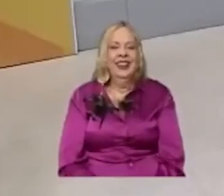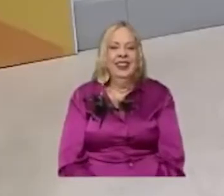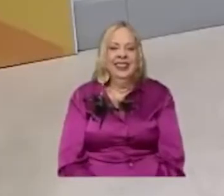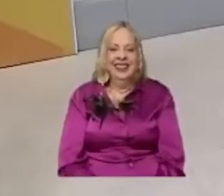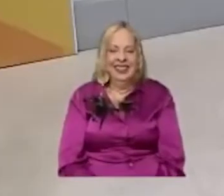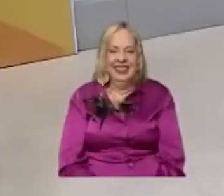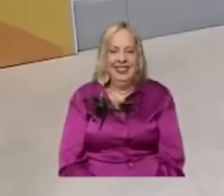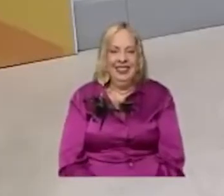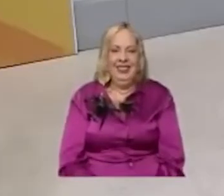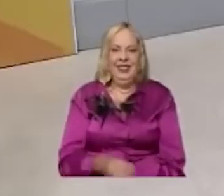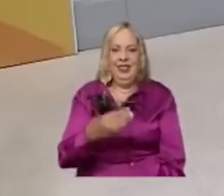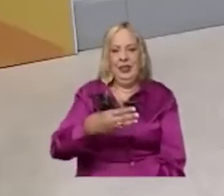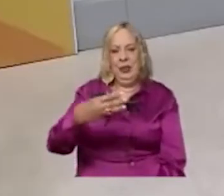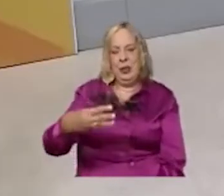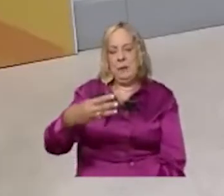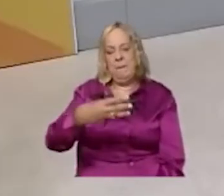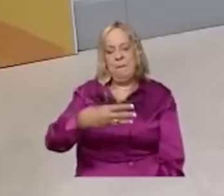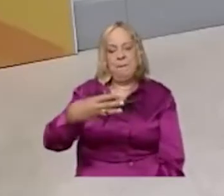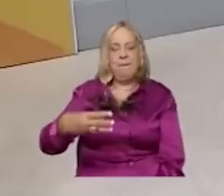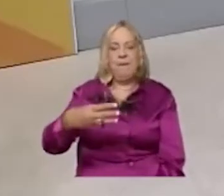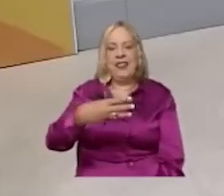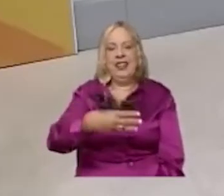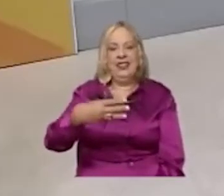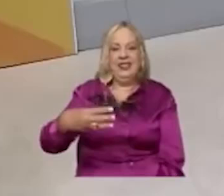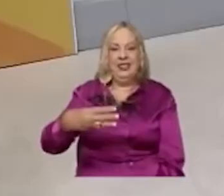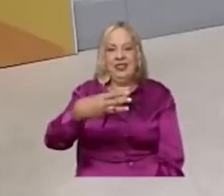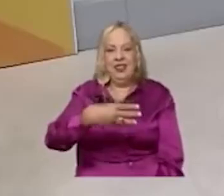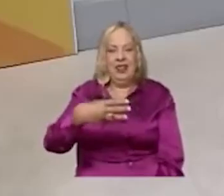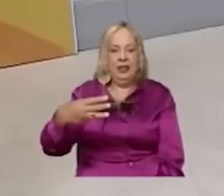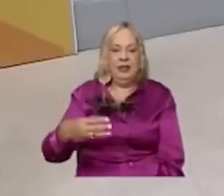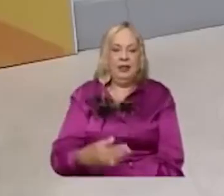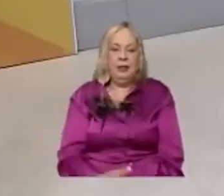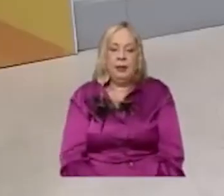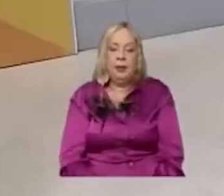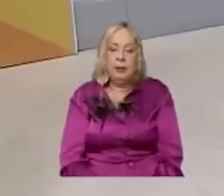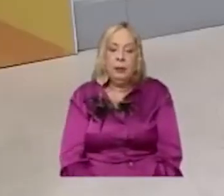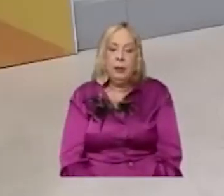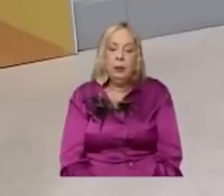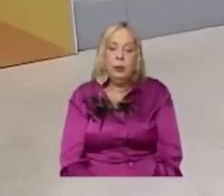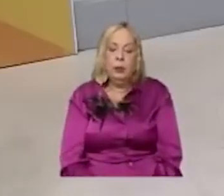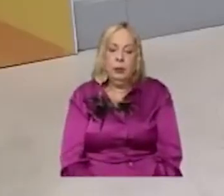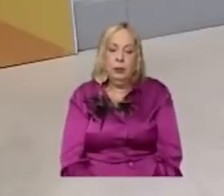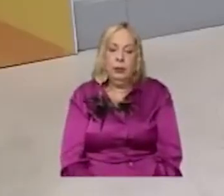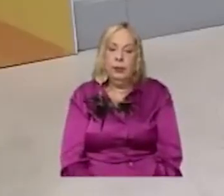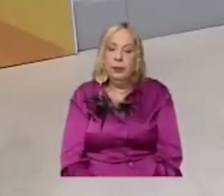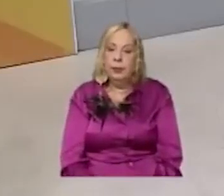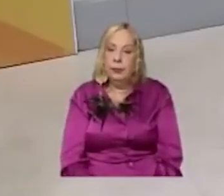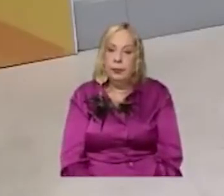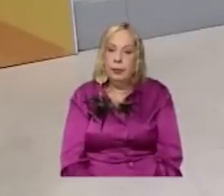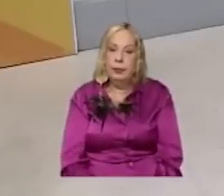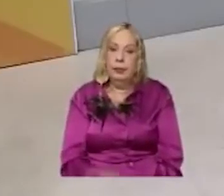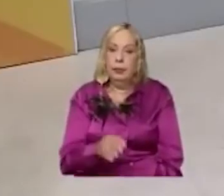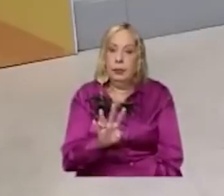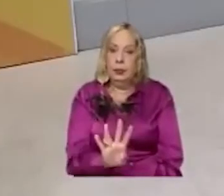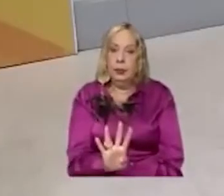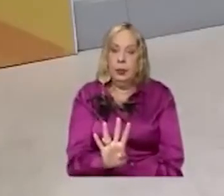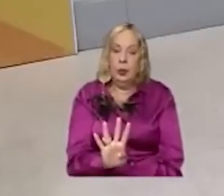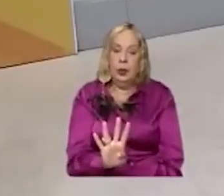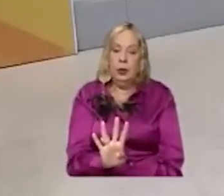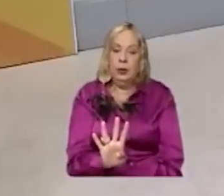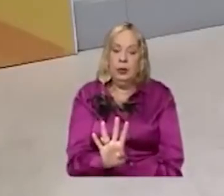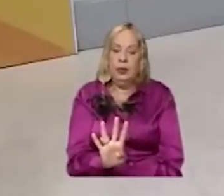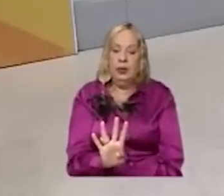E agora 33. 33. 33 subiu, sobe também a de